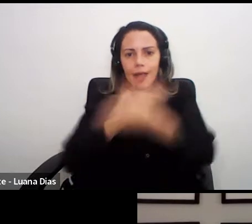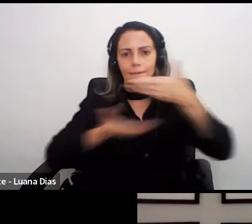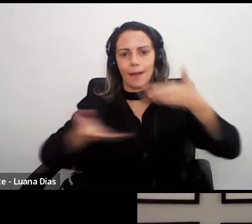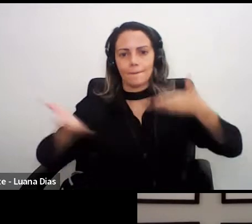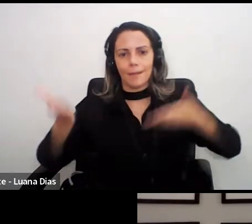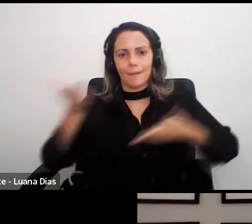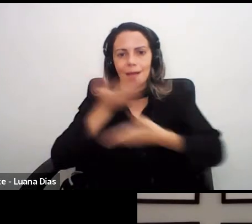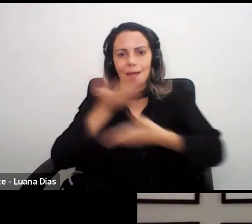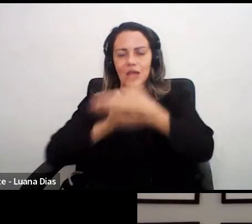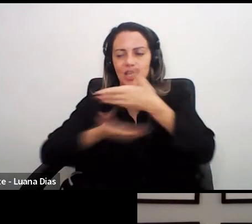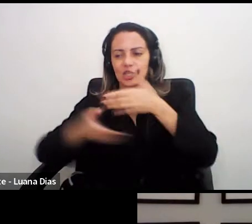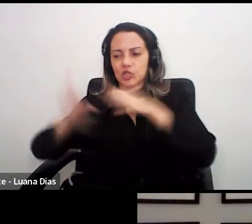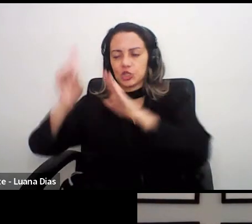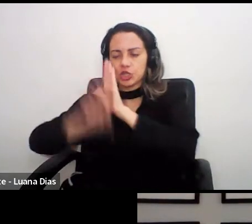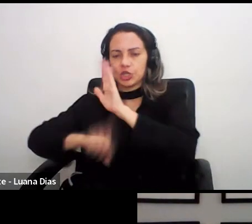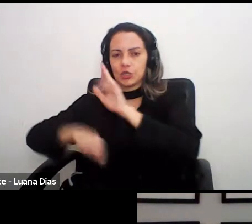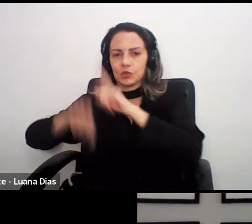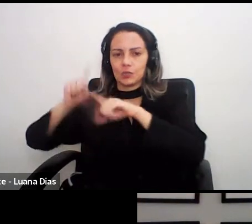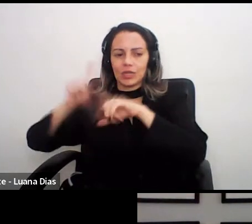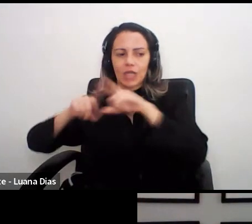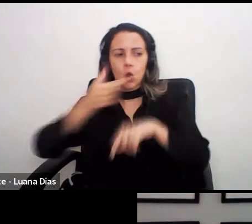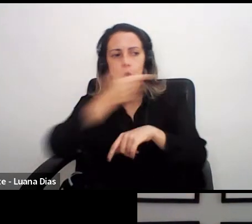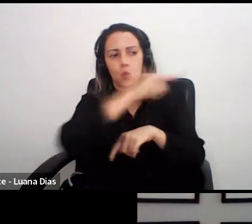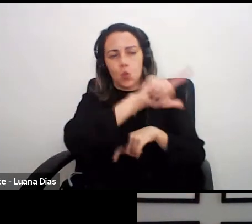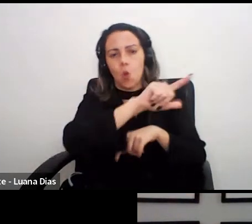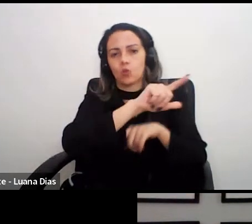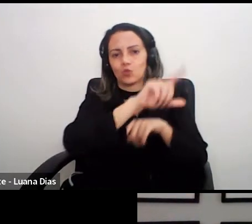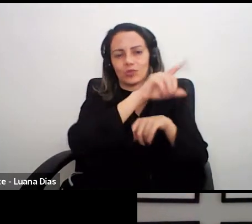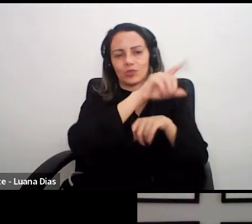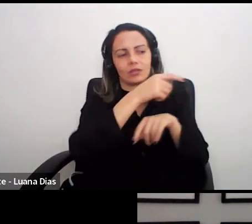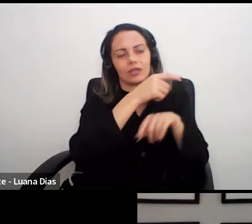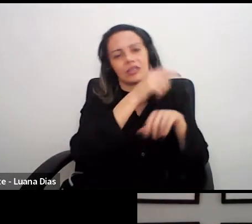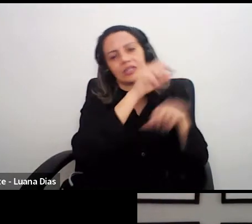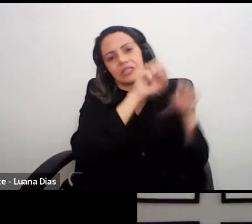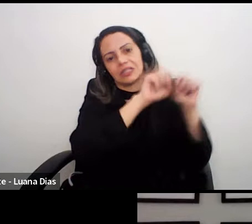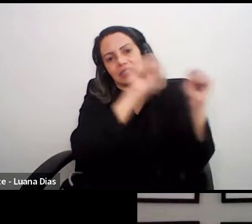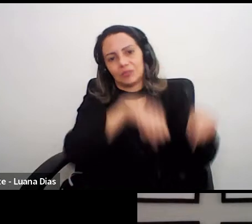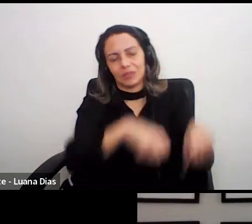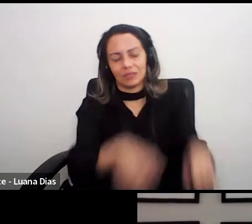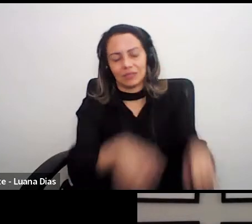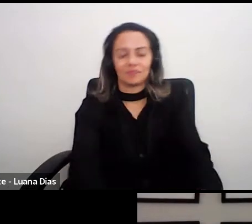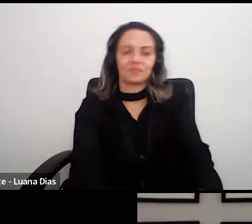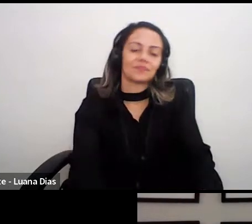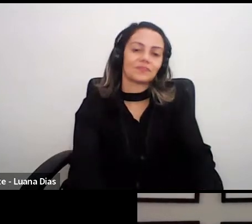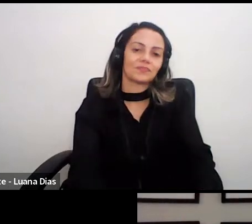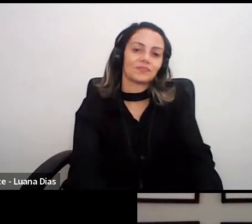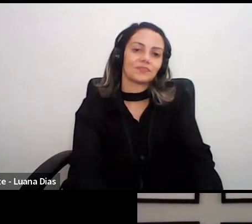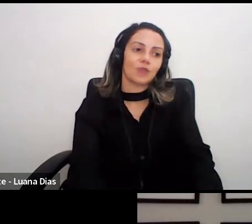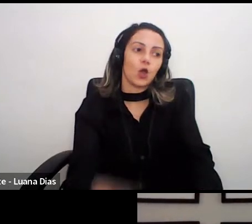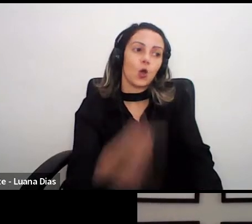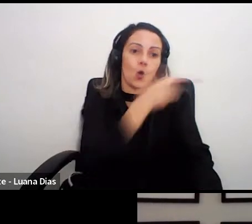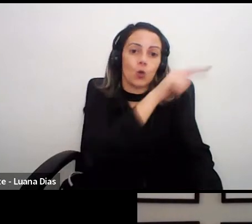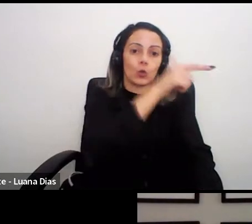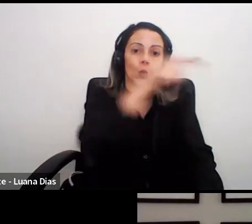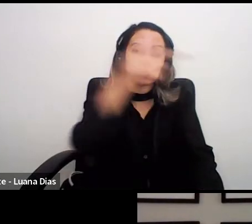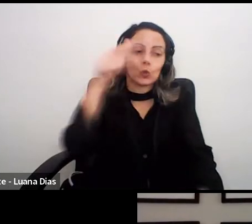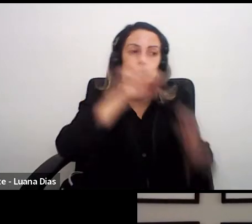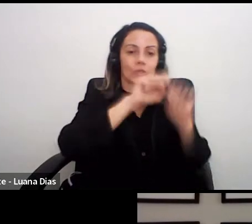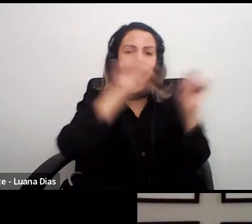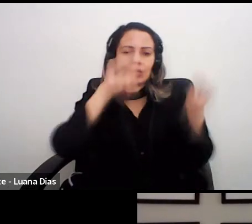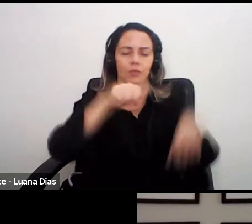processual de direito material com os demais sistemas. E os demais sistemas são... A gente